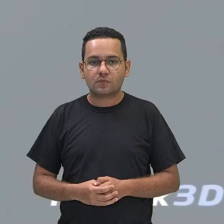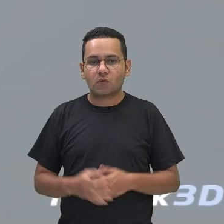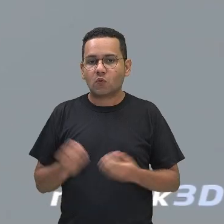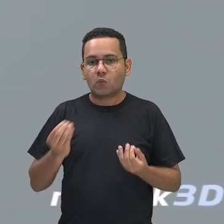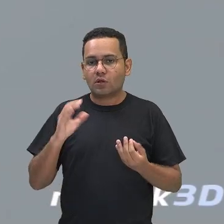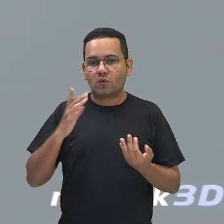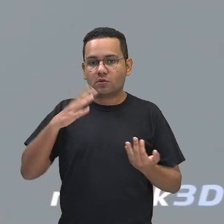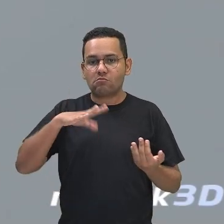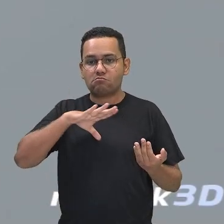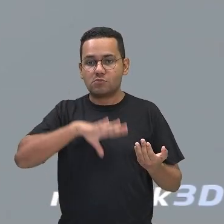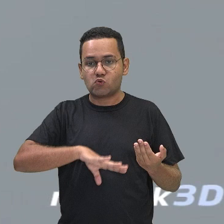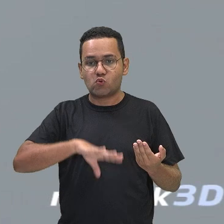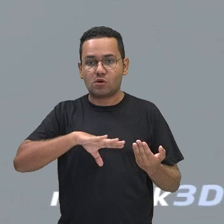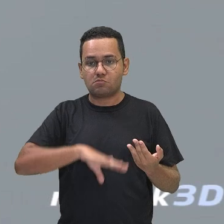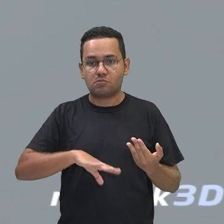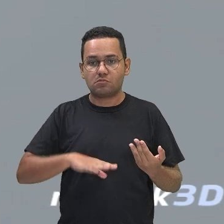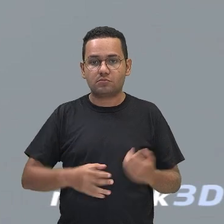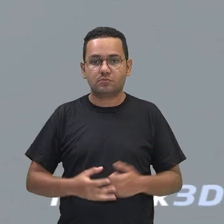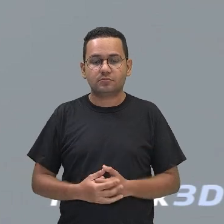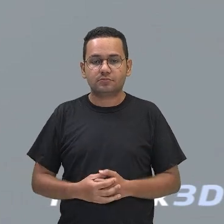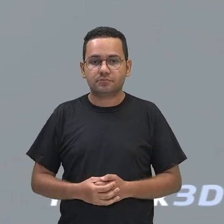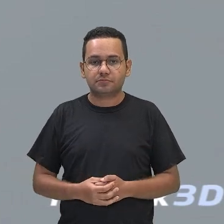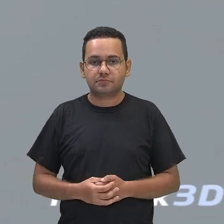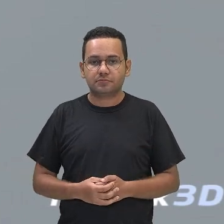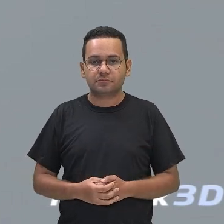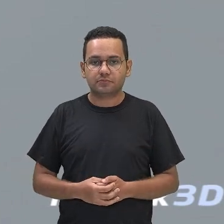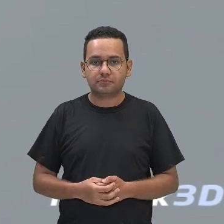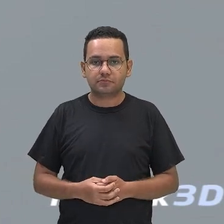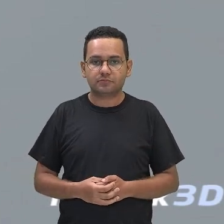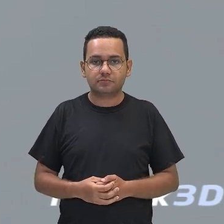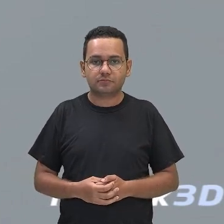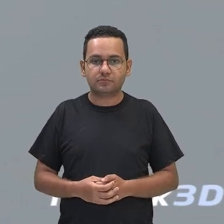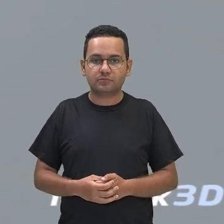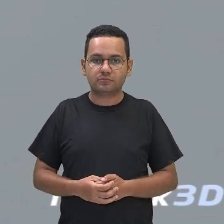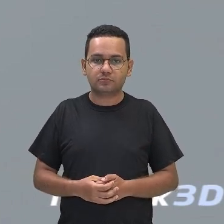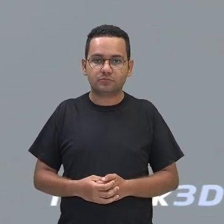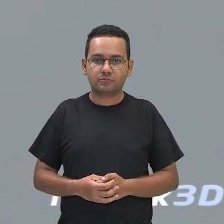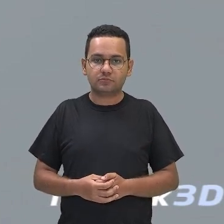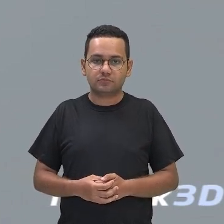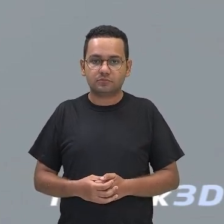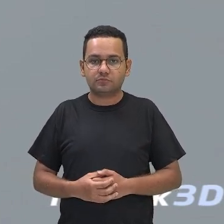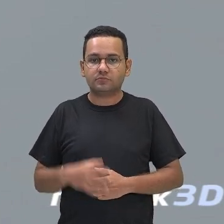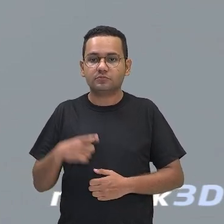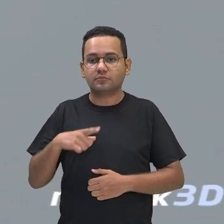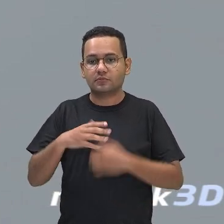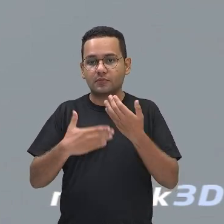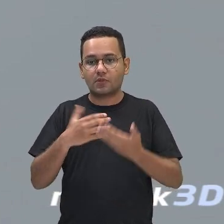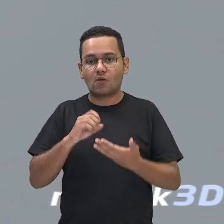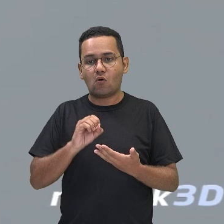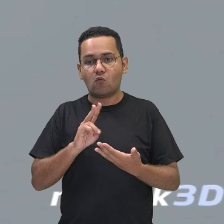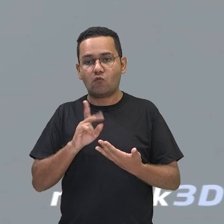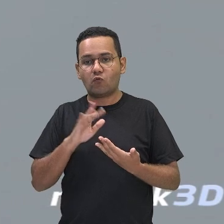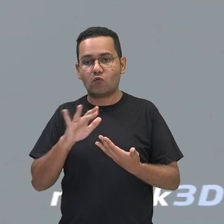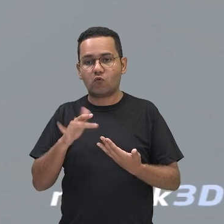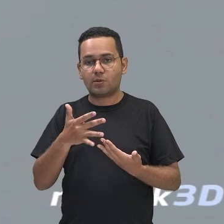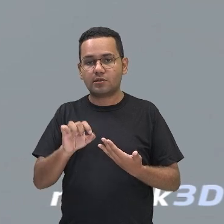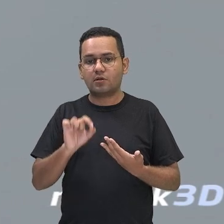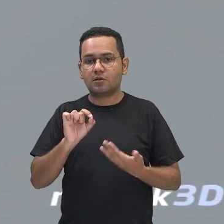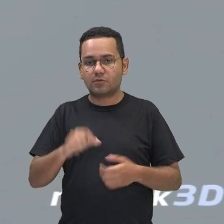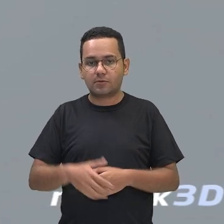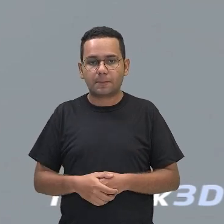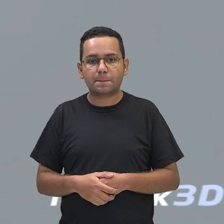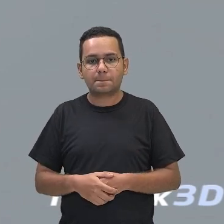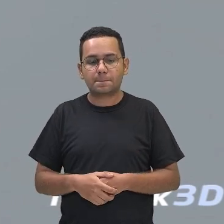menstrual, onde nós temos o processo de ovulação, que é o quê?